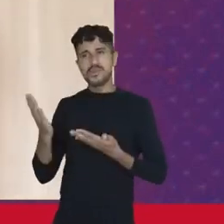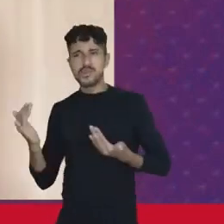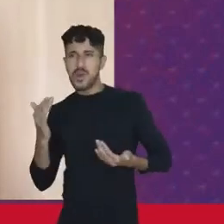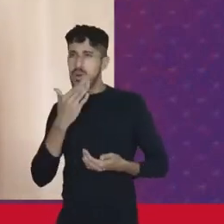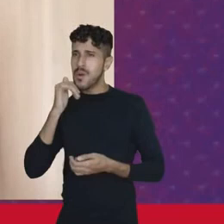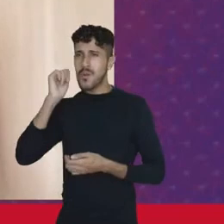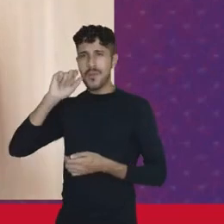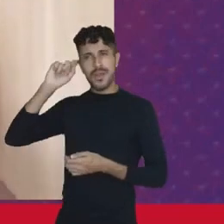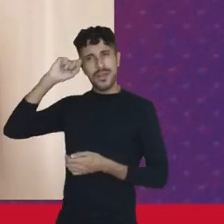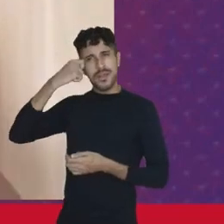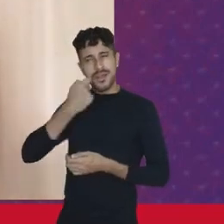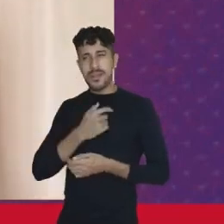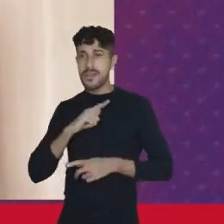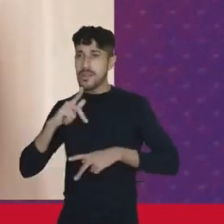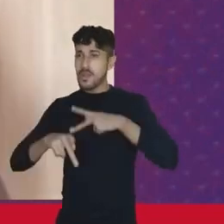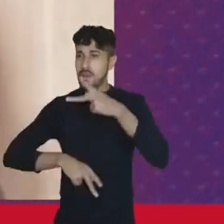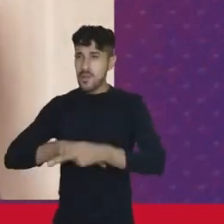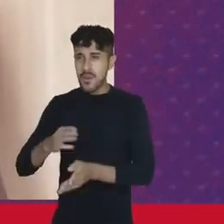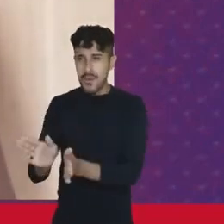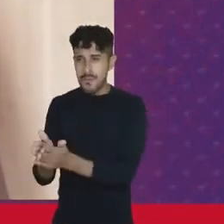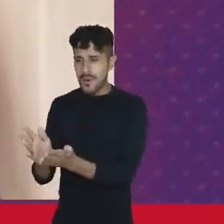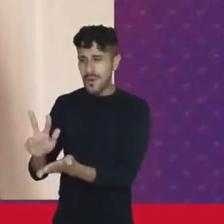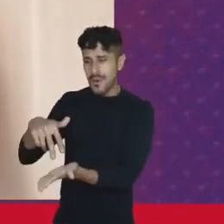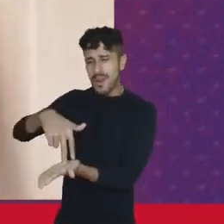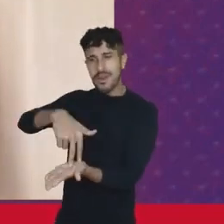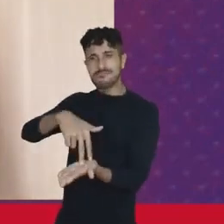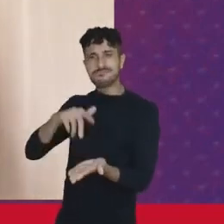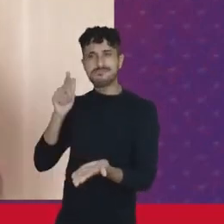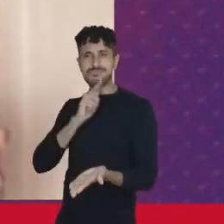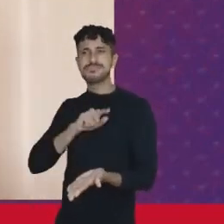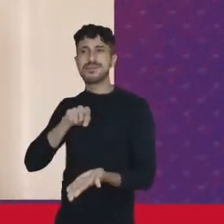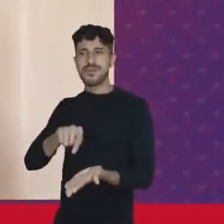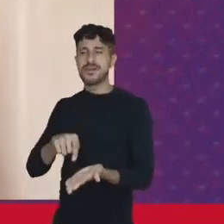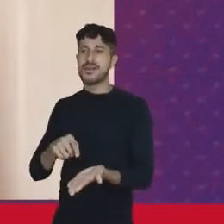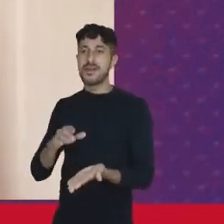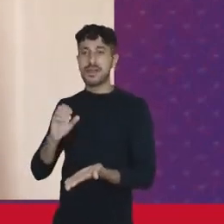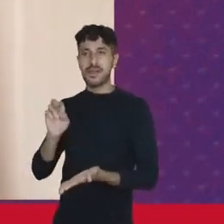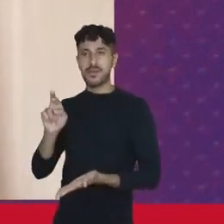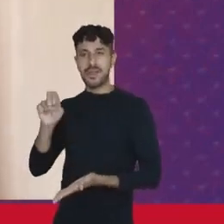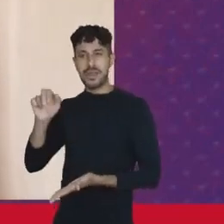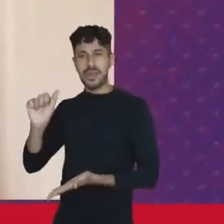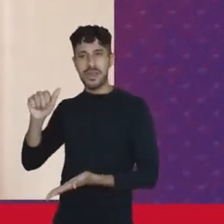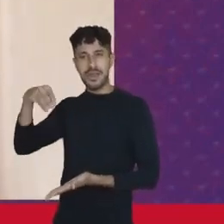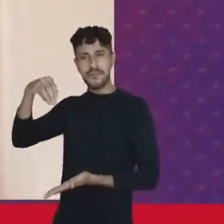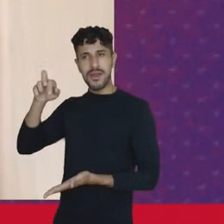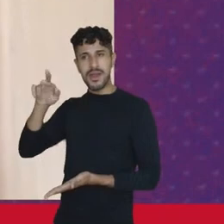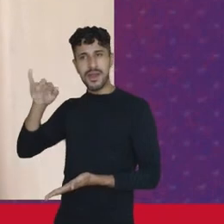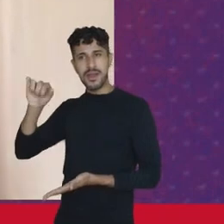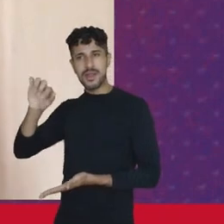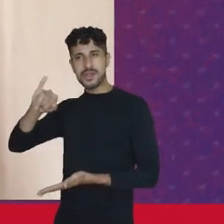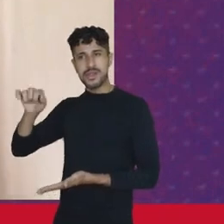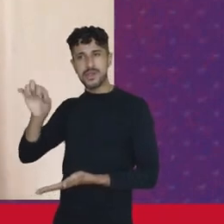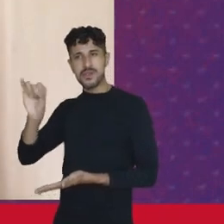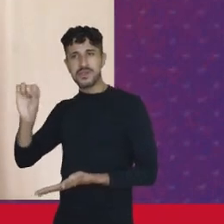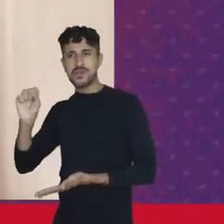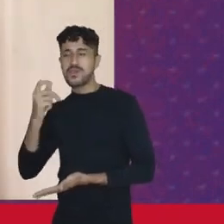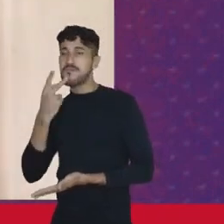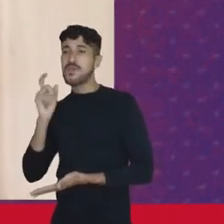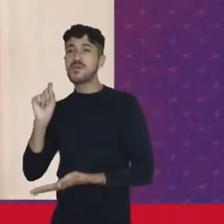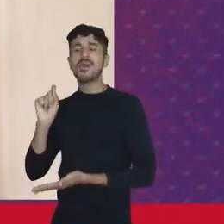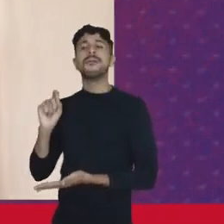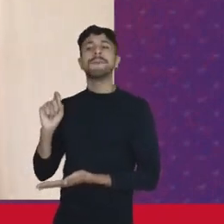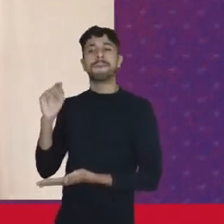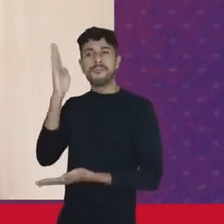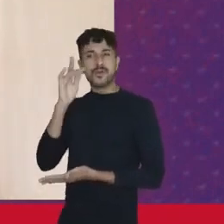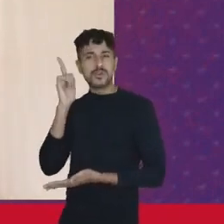negros e negras, sem ter um povo pobre como protagonista. A Carolina Maria de Jesus dizia que o Brasil só teria jeito